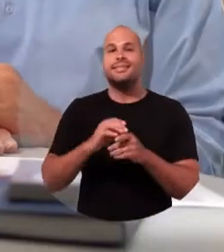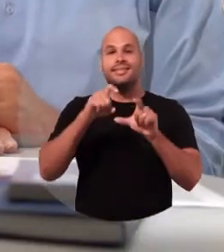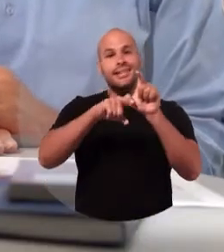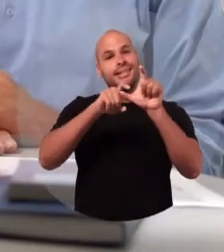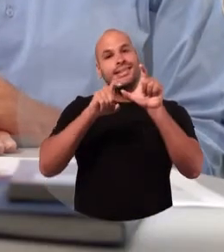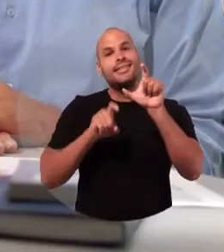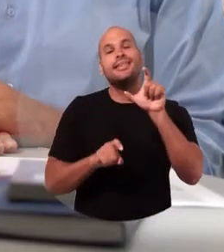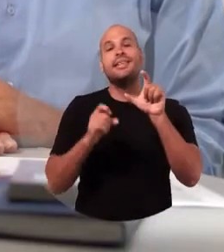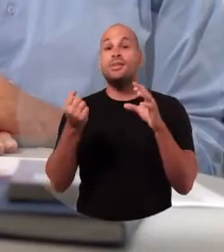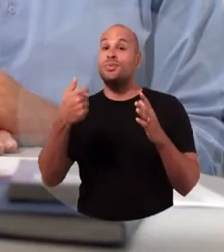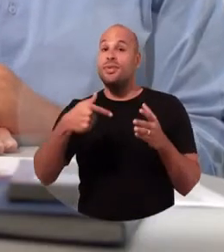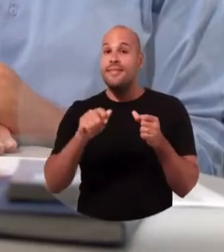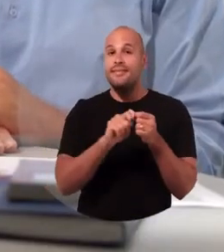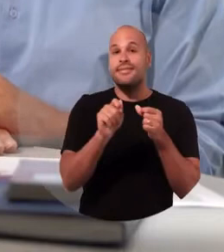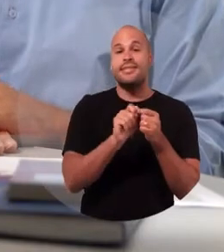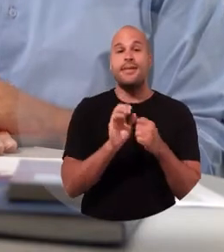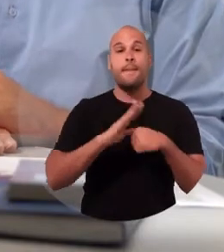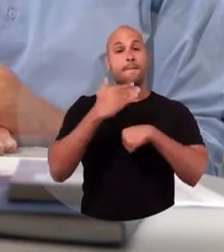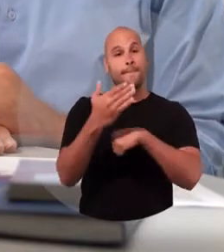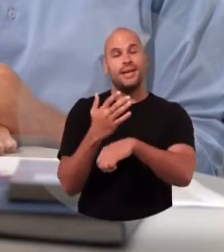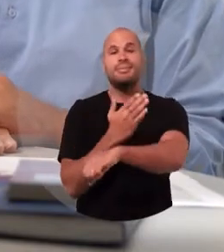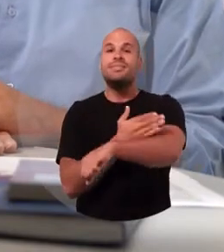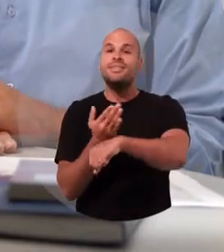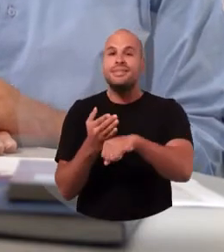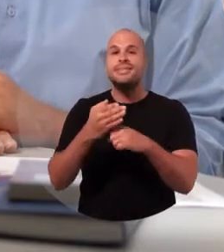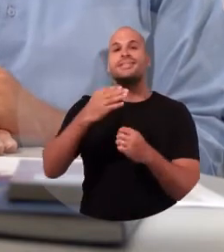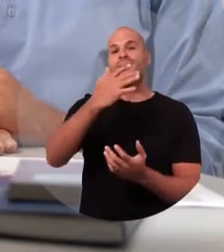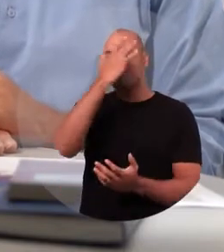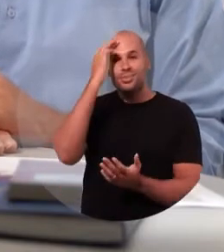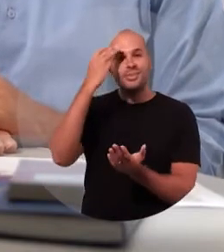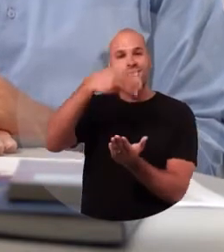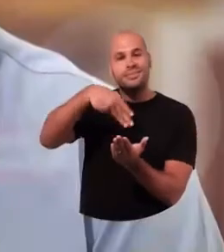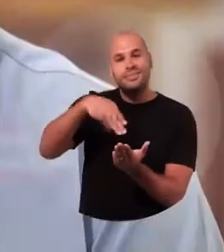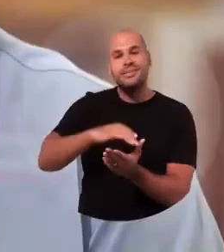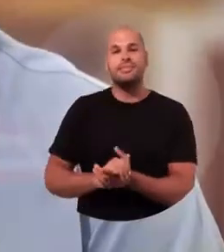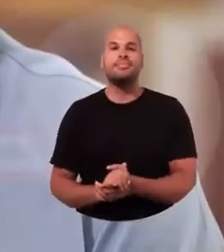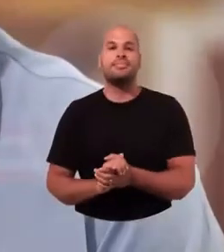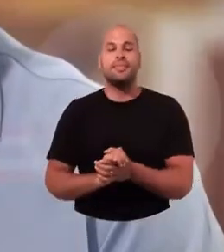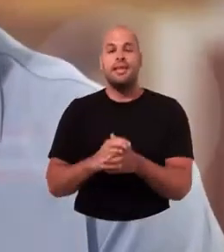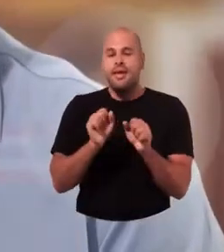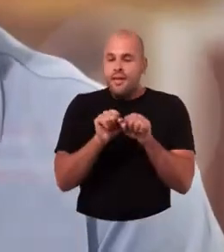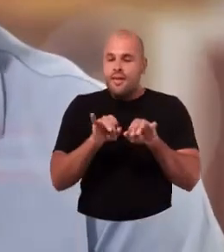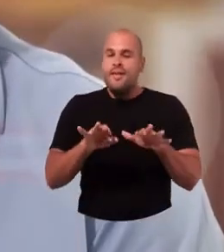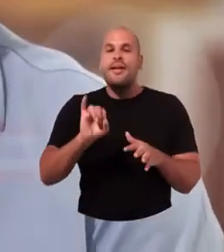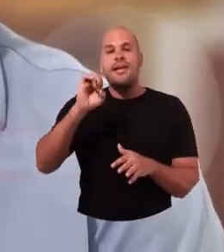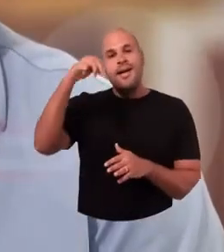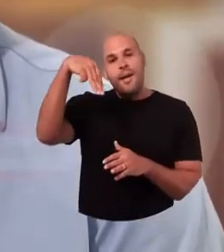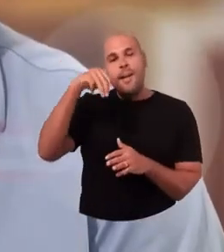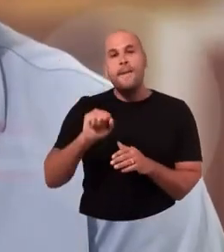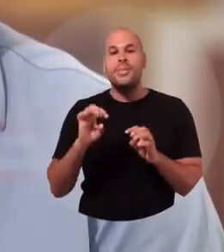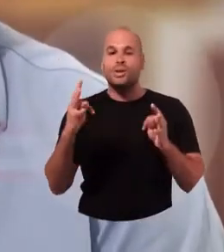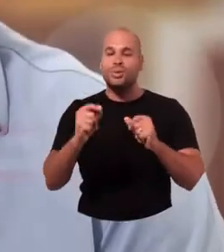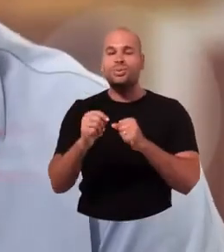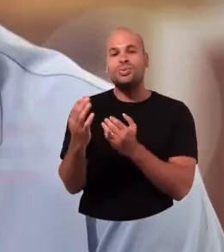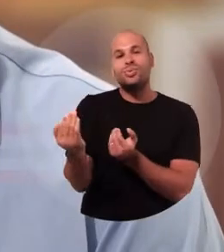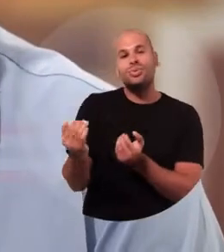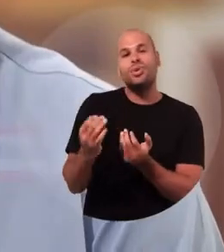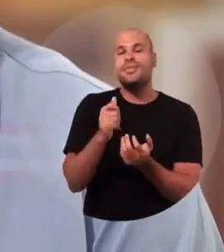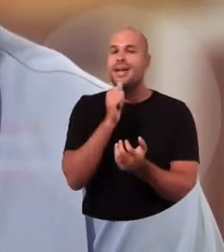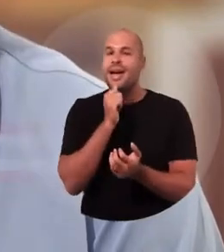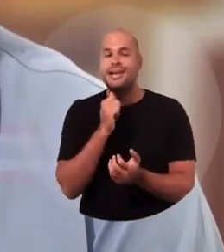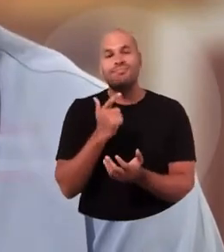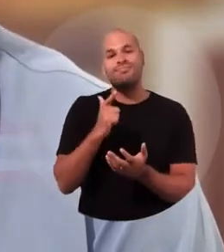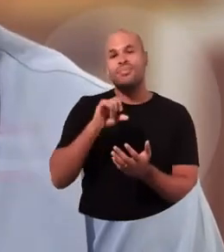a independência do que fazer mais pela educação dos maranhenses. Levar os IEMAs a todos os jovens que ainda não